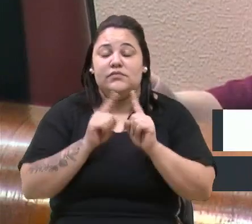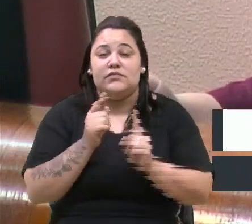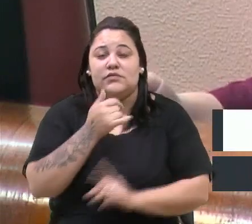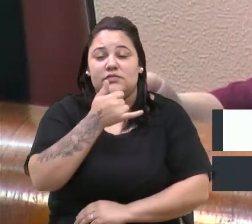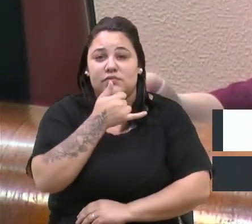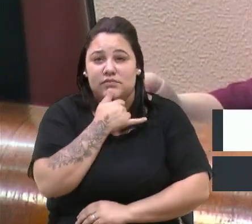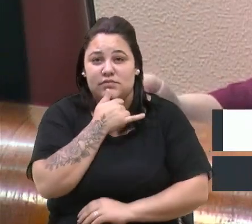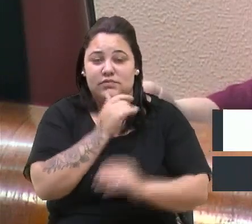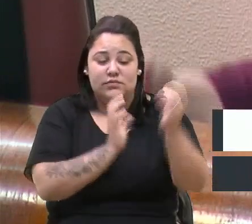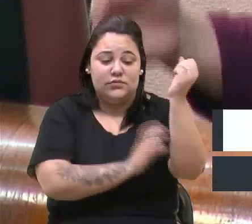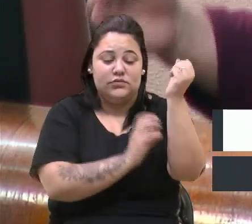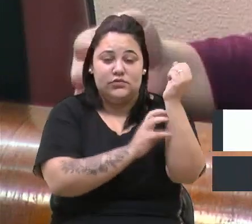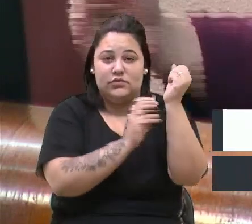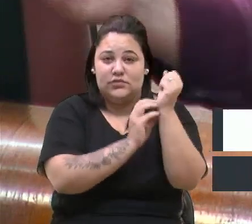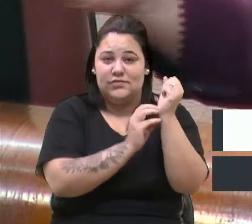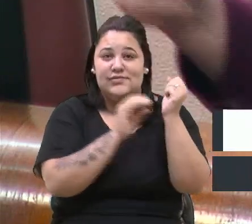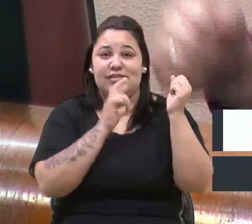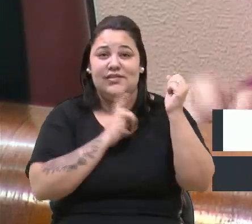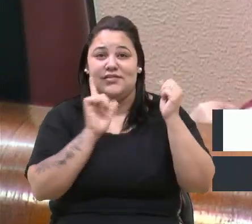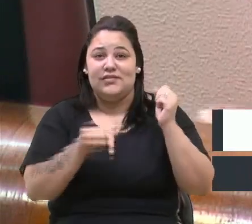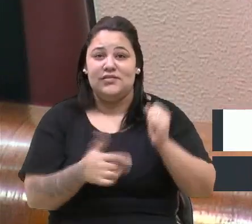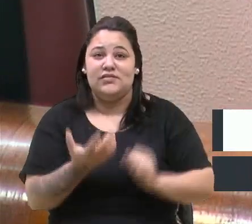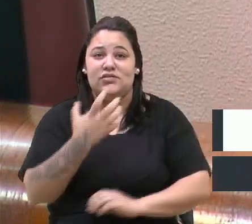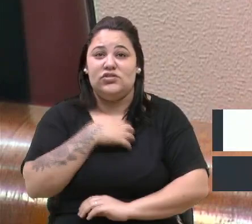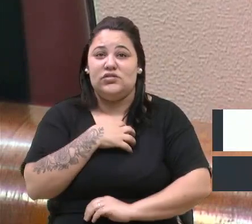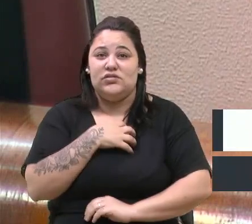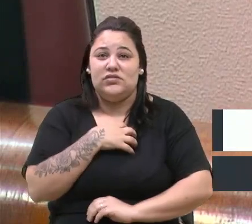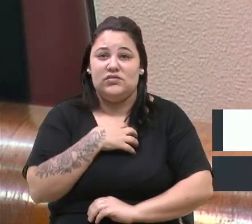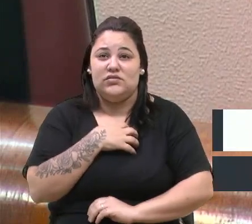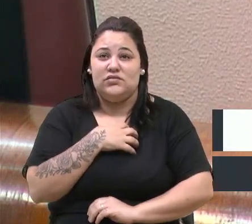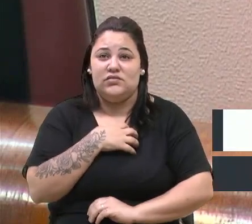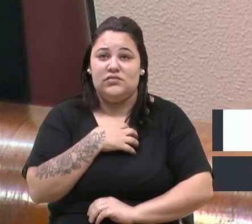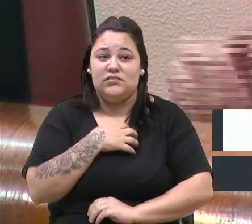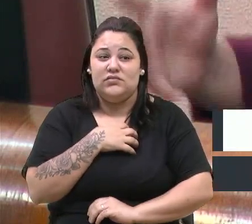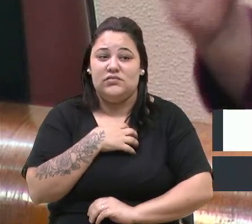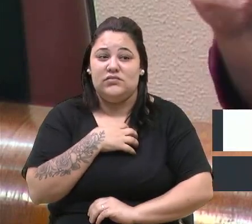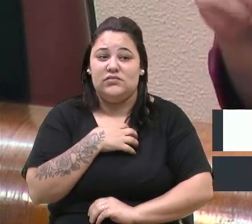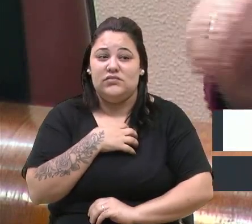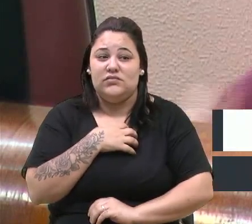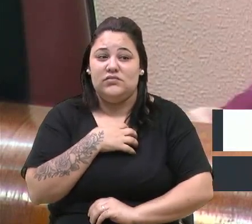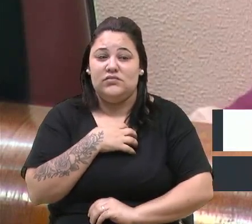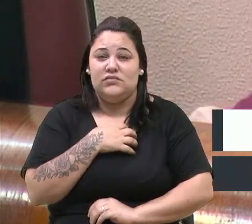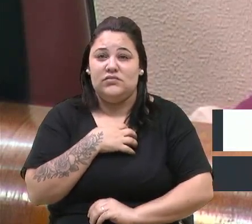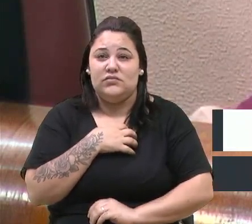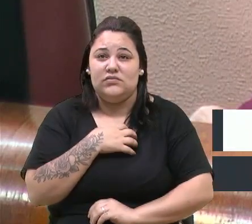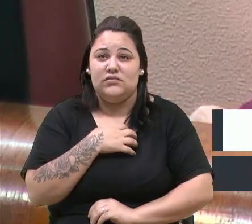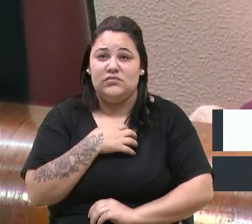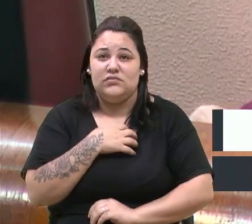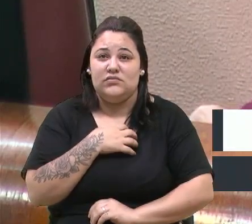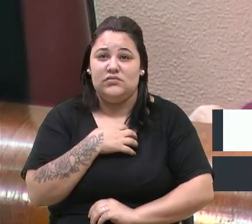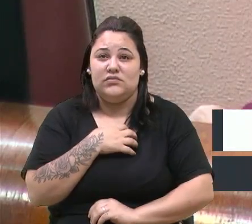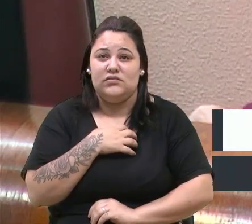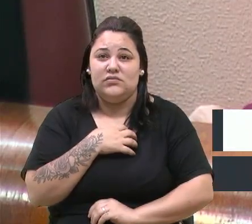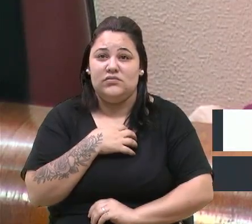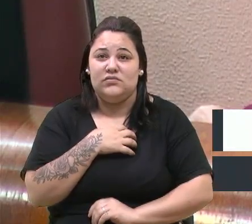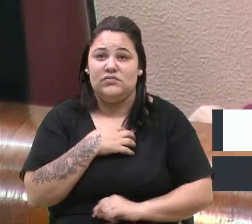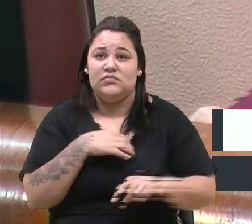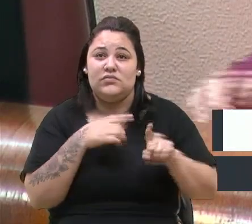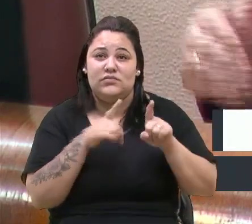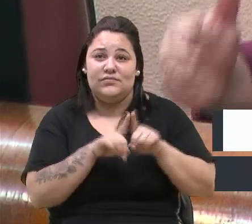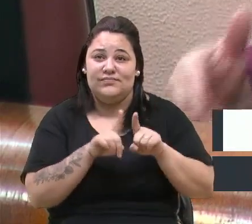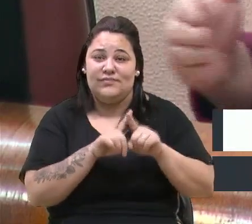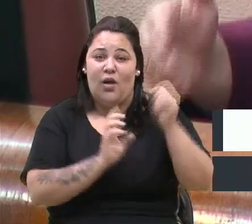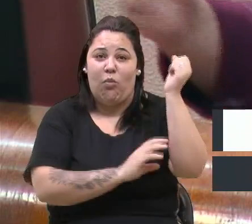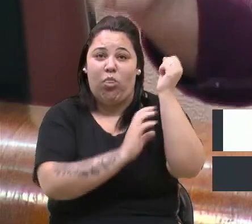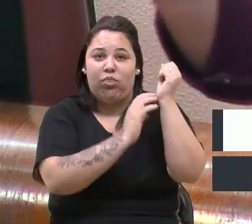burocracia que existe é desta forma que não funcionam as coisas. Por isso que eu sou sempre a favor da gente desburocratizar e